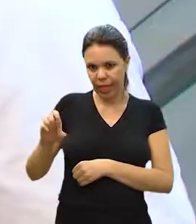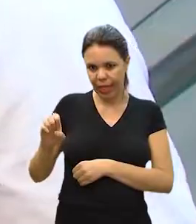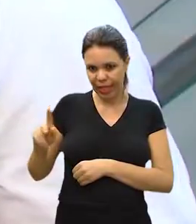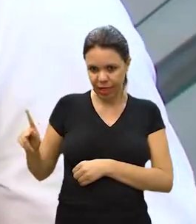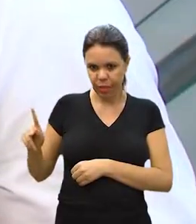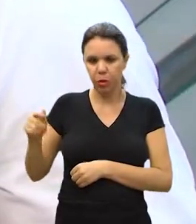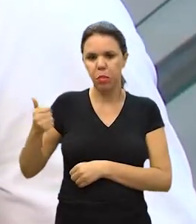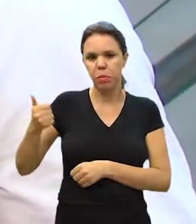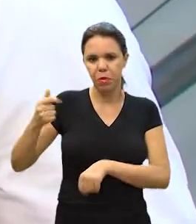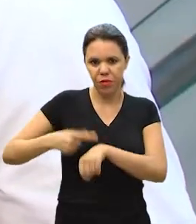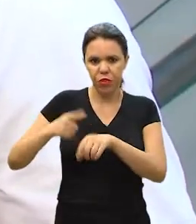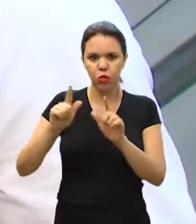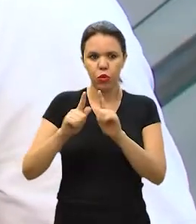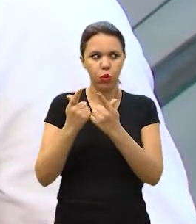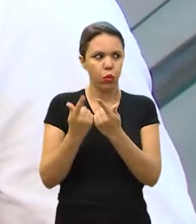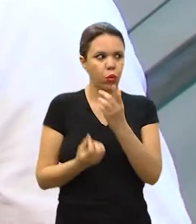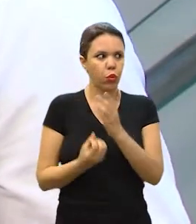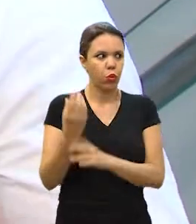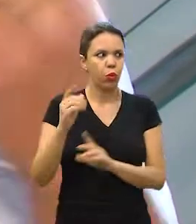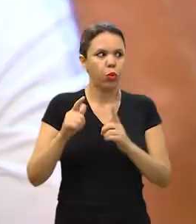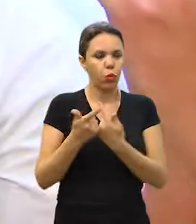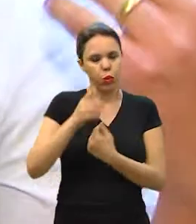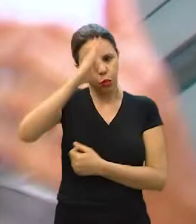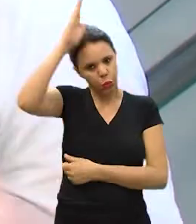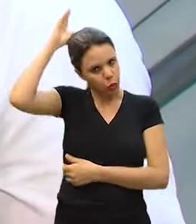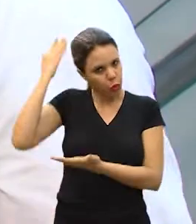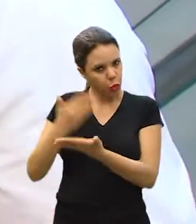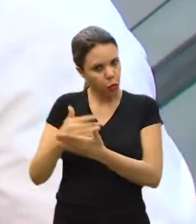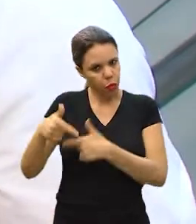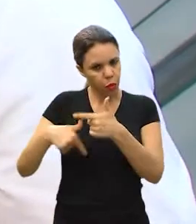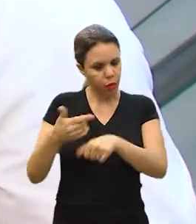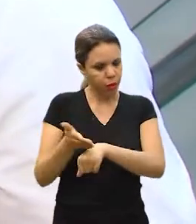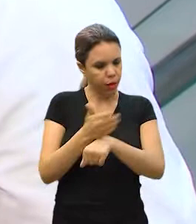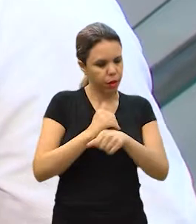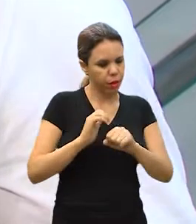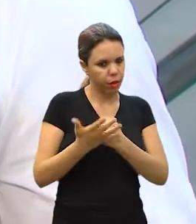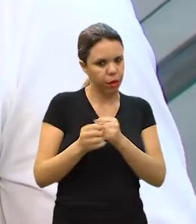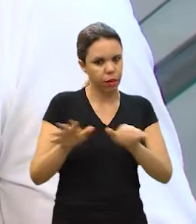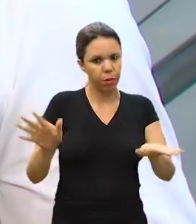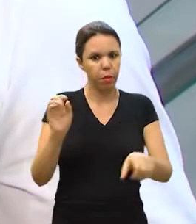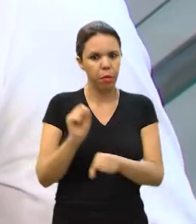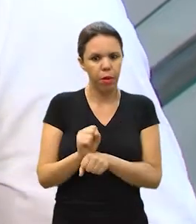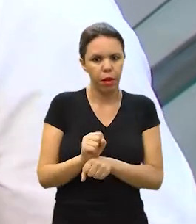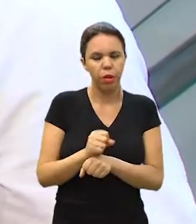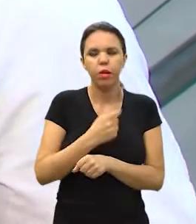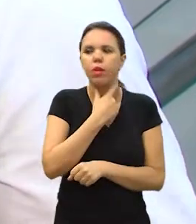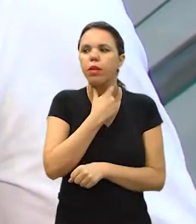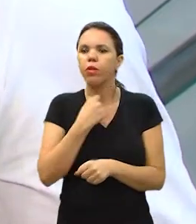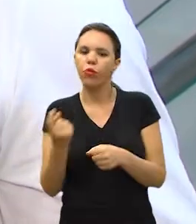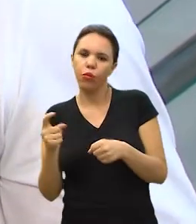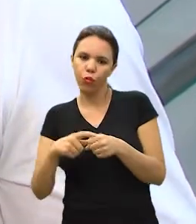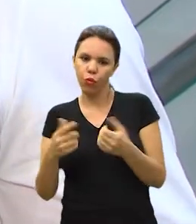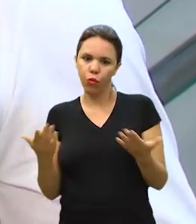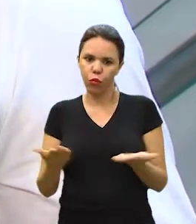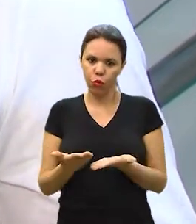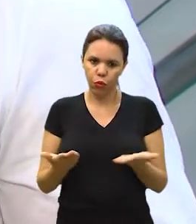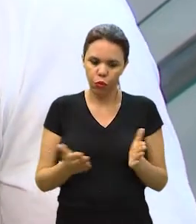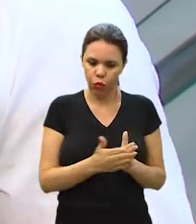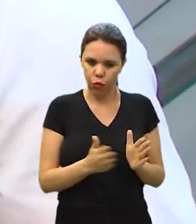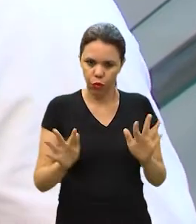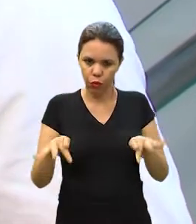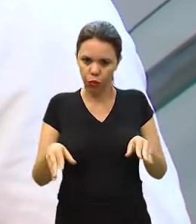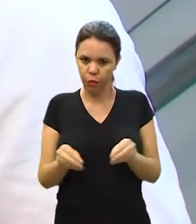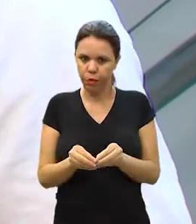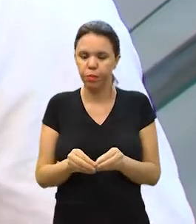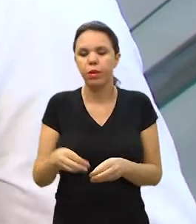Elecamp. Primeira vez que a gente forma uma equipe de brigada, é um trabalho que começou antes da pandemia, a gente paralisou um pouquinho e retomamos agora e estamos